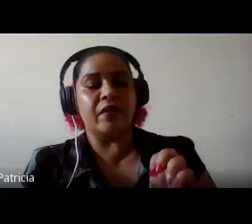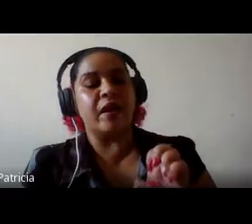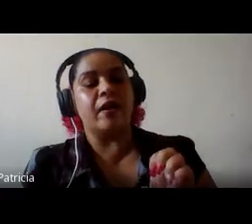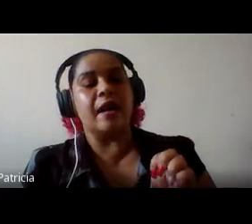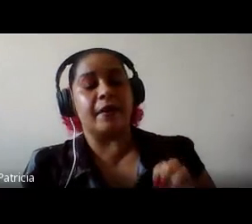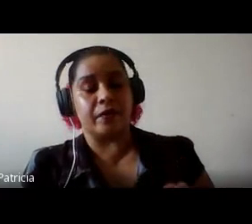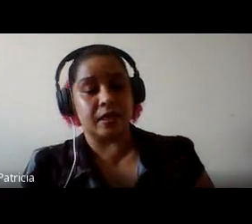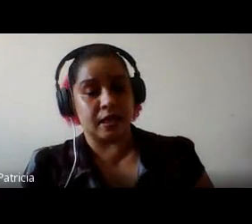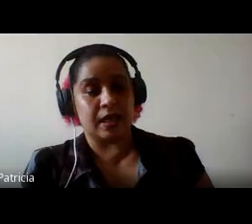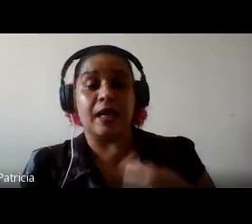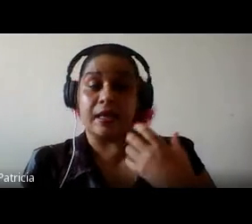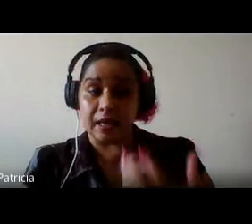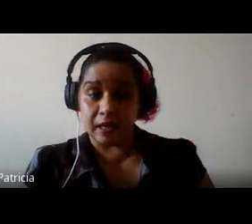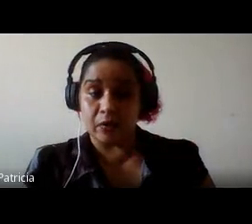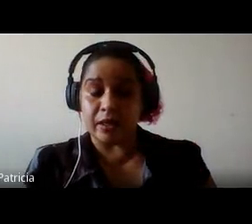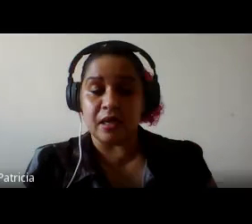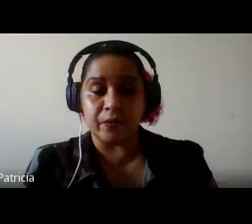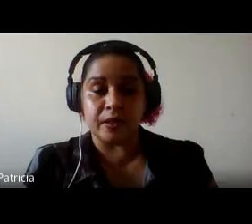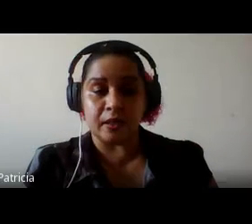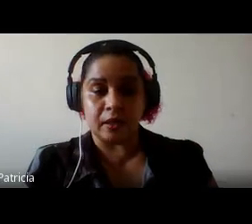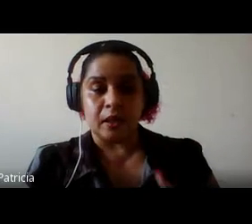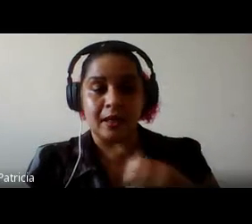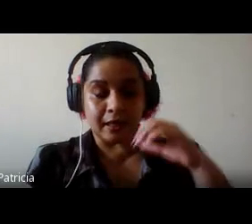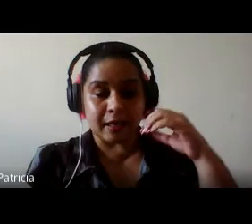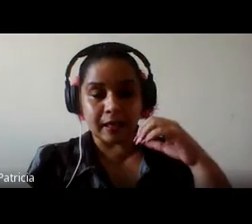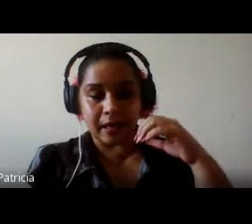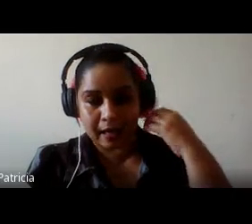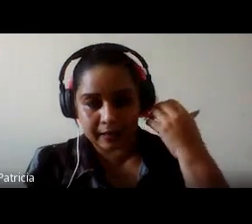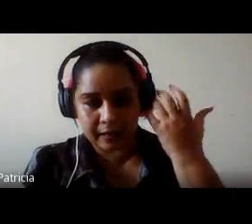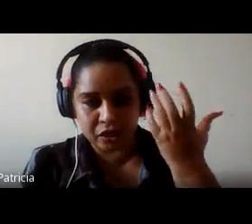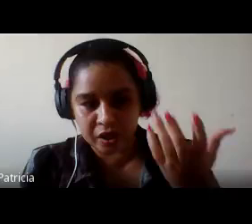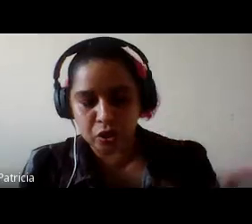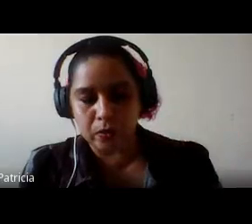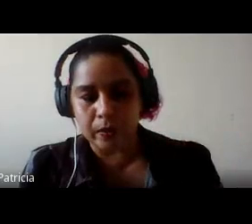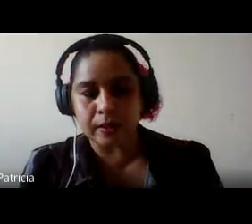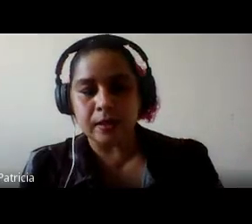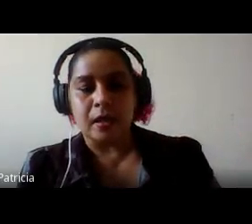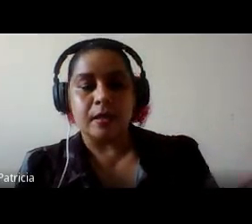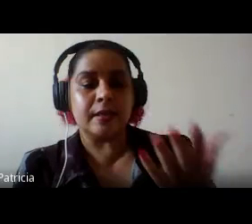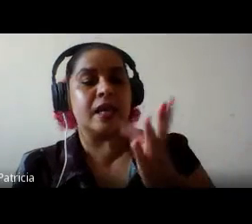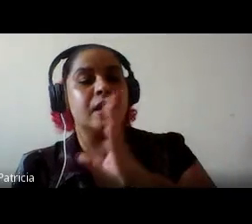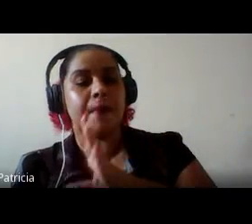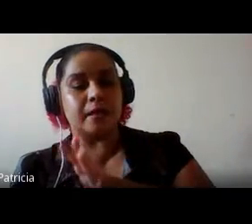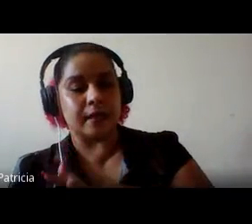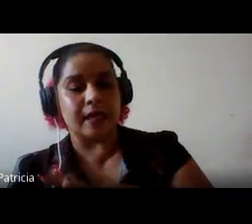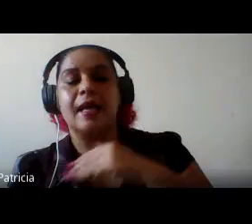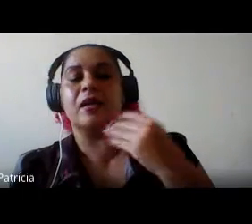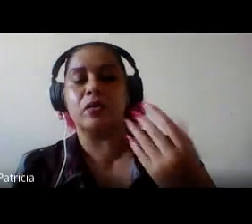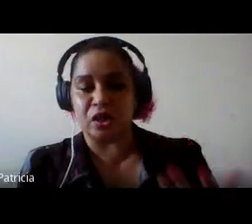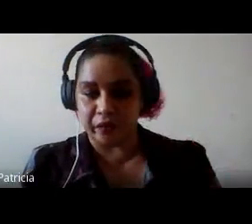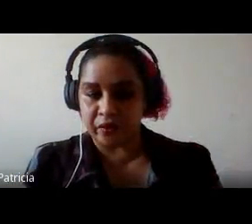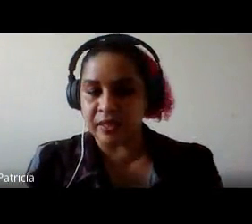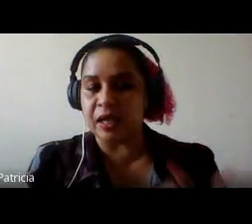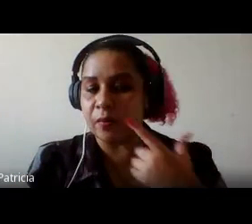surdo ele vai olhar para você, ele tem que conhecer você e ele tem que ter características suas, seja de